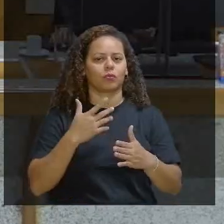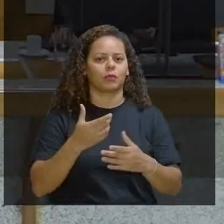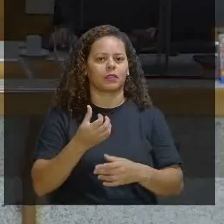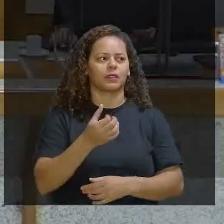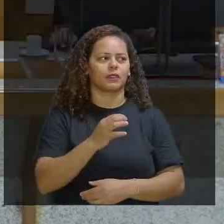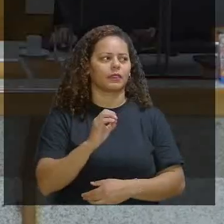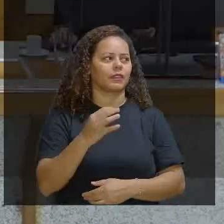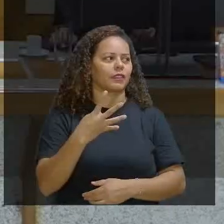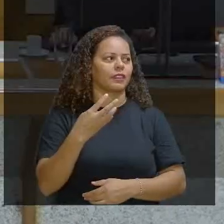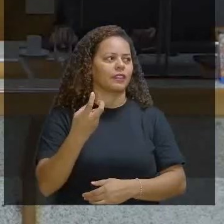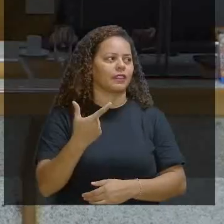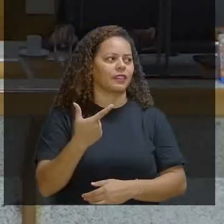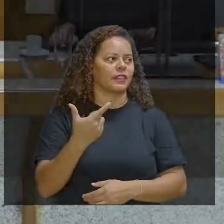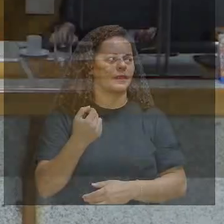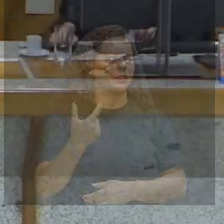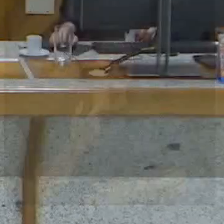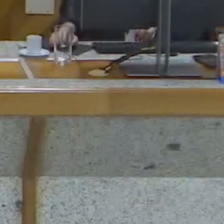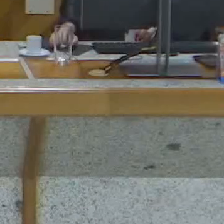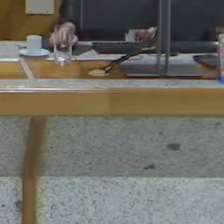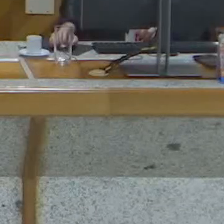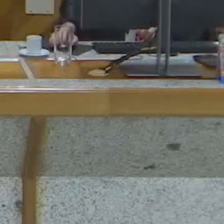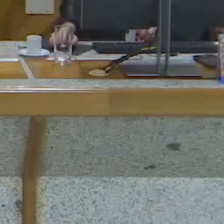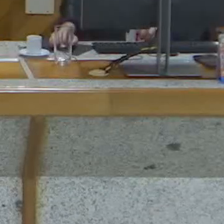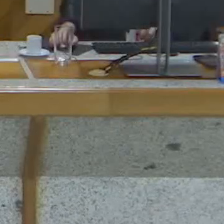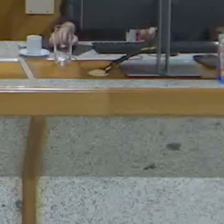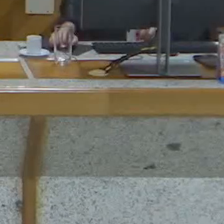06.042, de 2026.